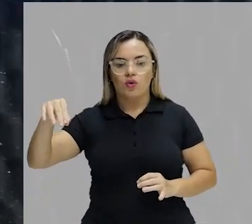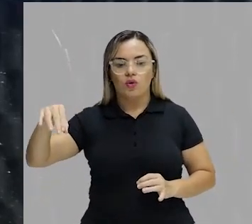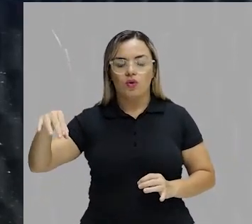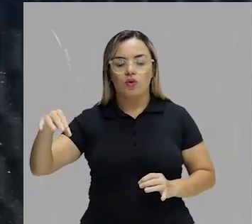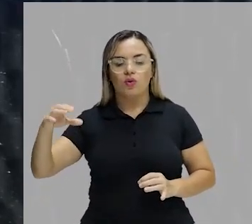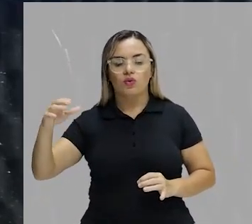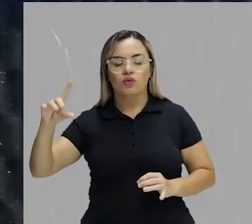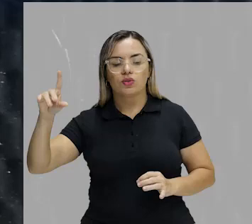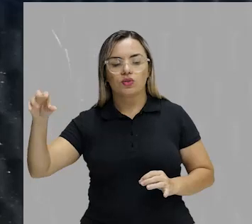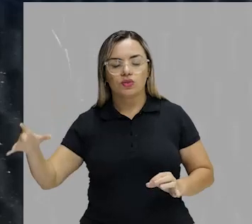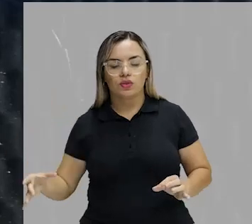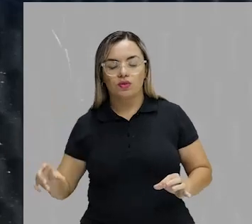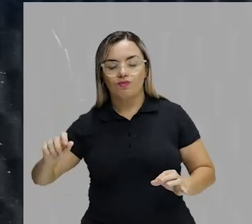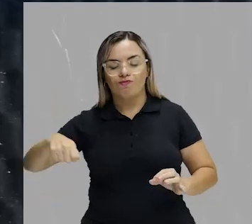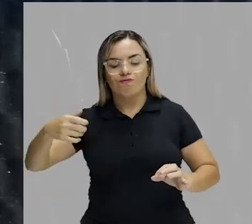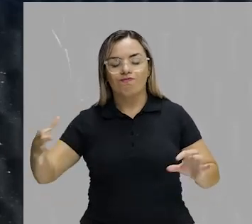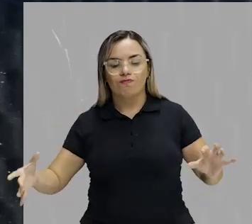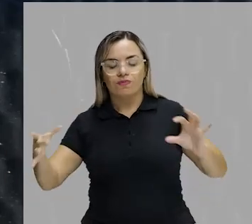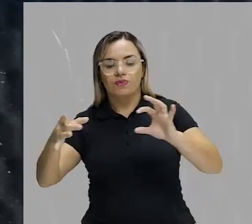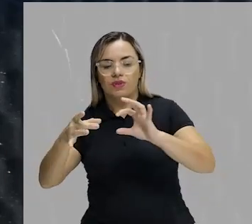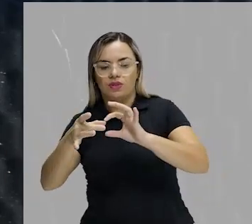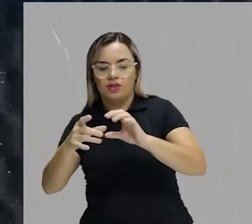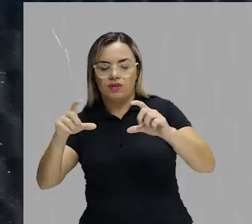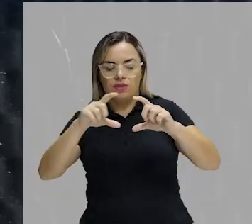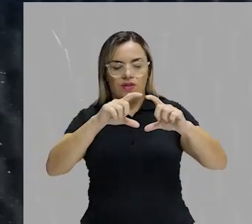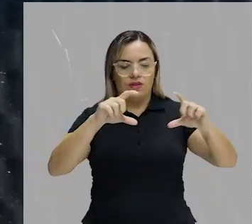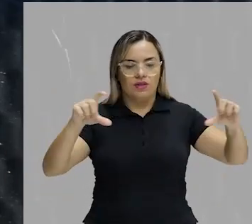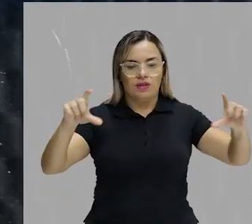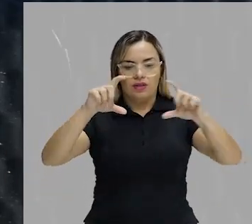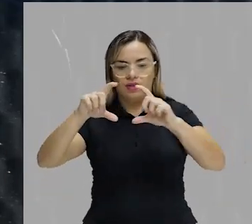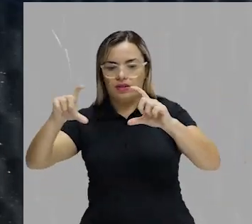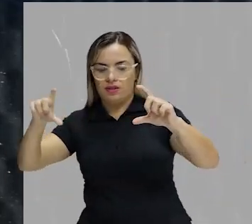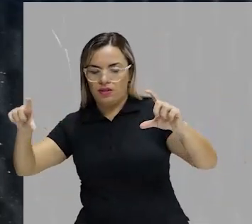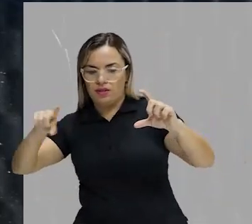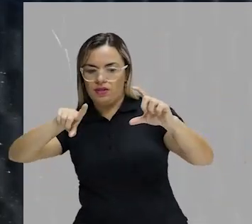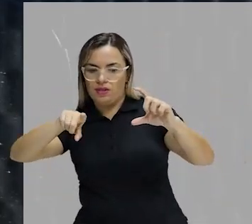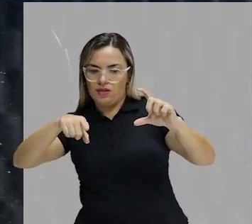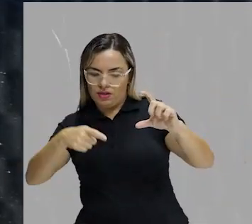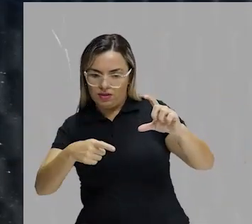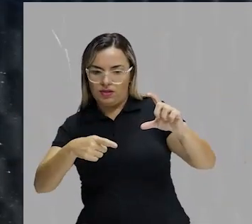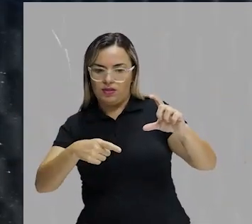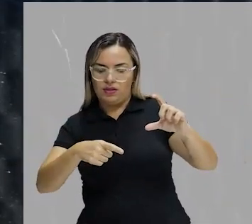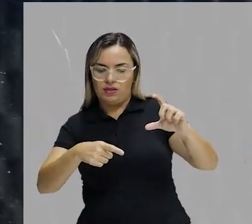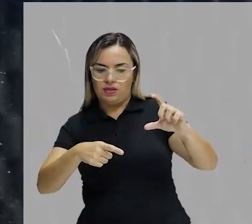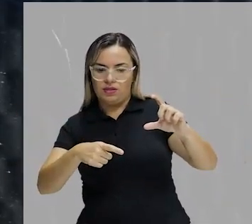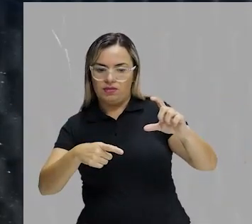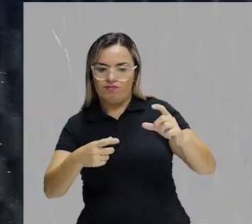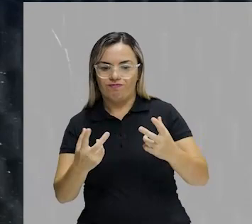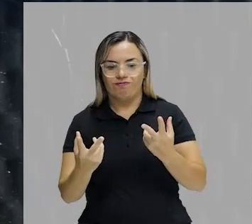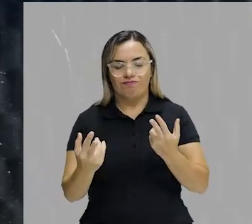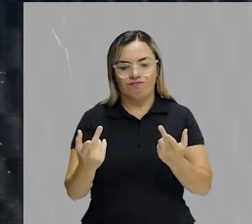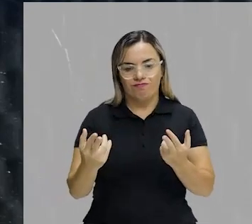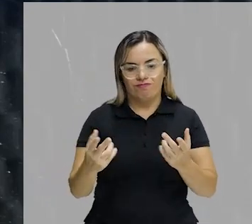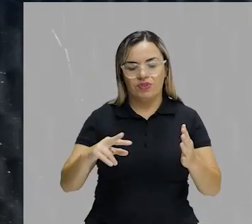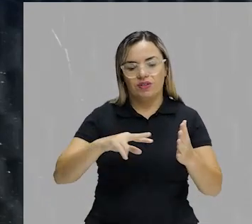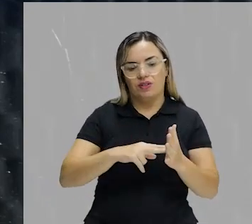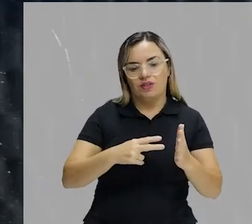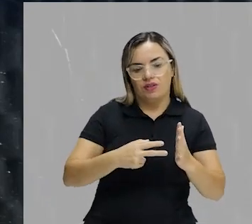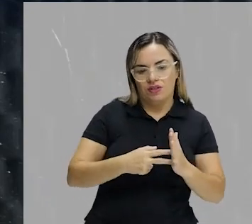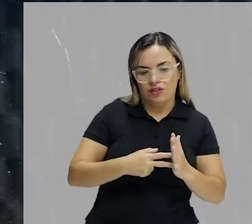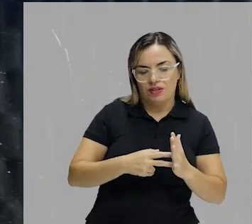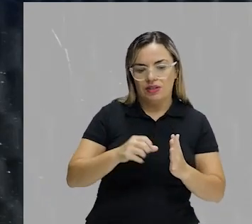orações ou termos que têm mesma função sintática, certo? Então, aqui eu tenho um